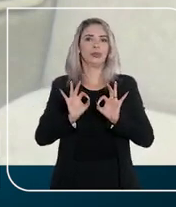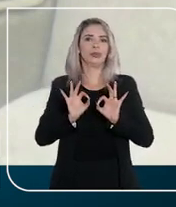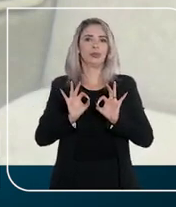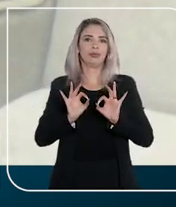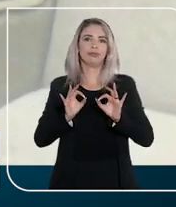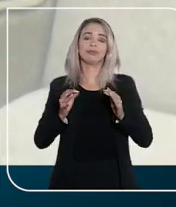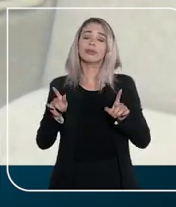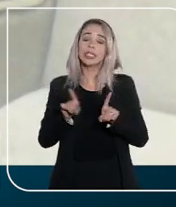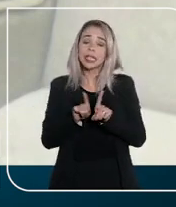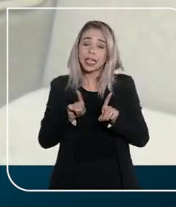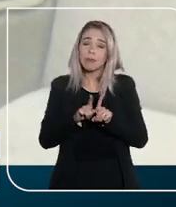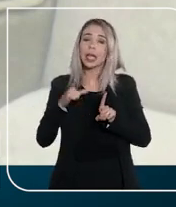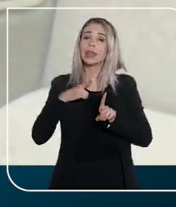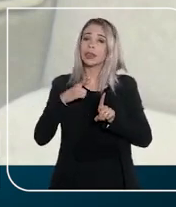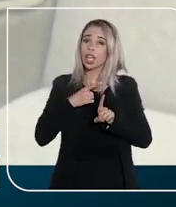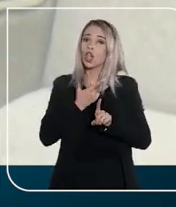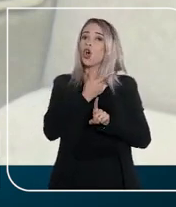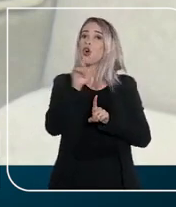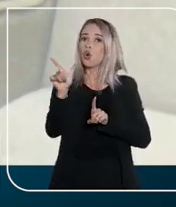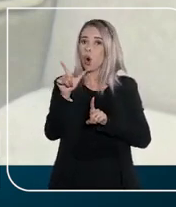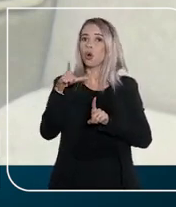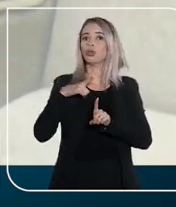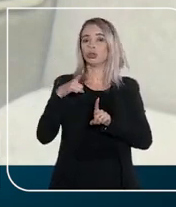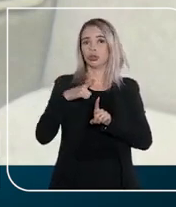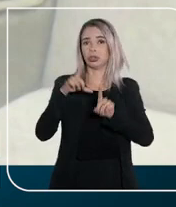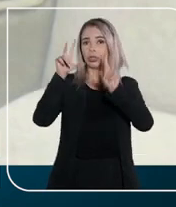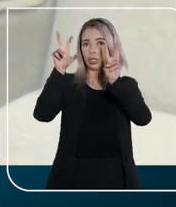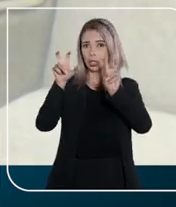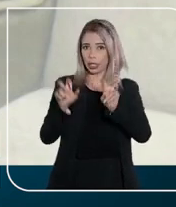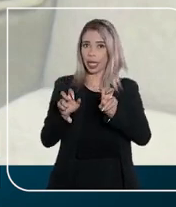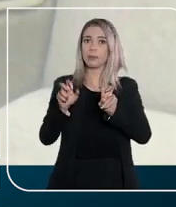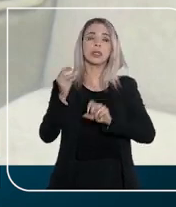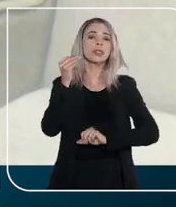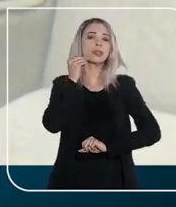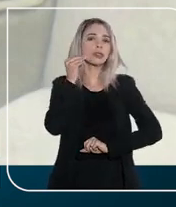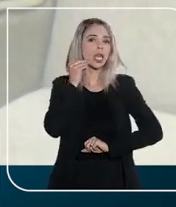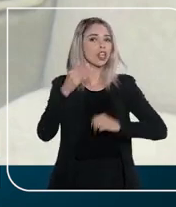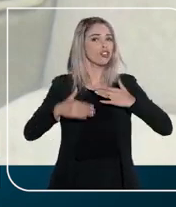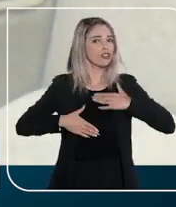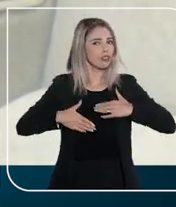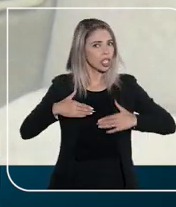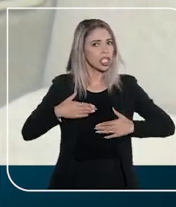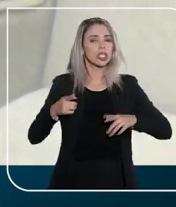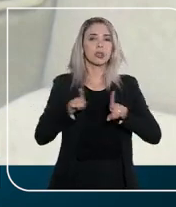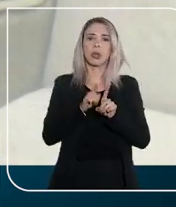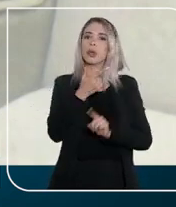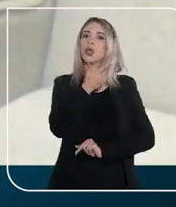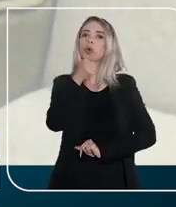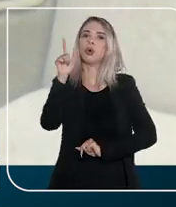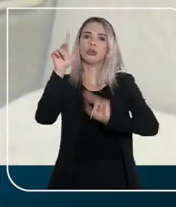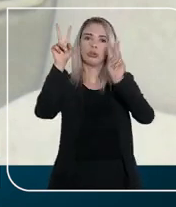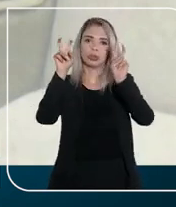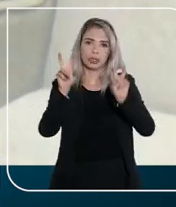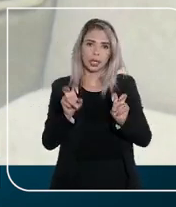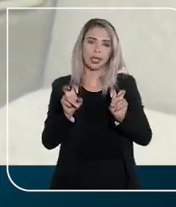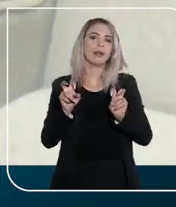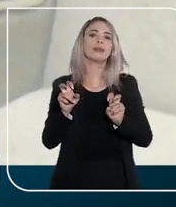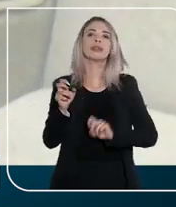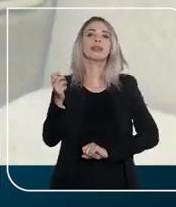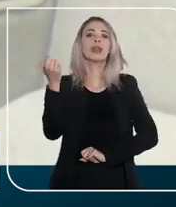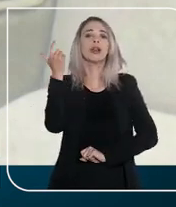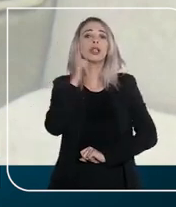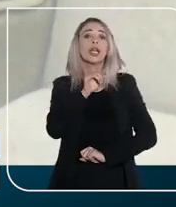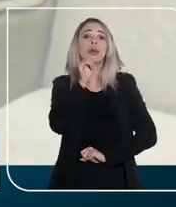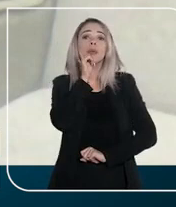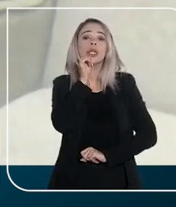deve se estender a outras situações, não apenas no teste de aptidão física, né? Mas muitas vezes, inclusive no curso